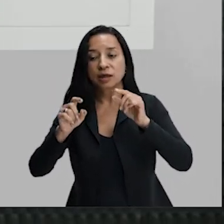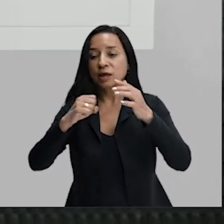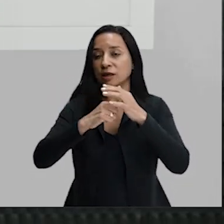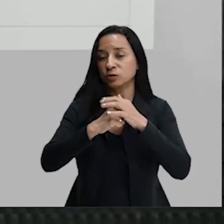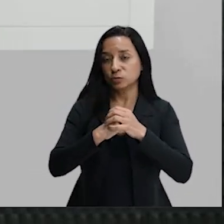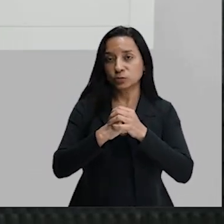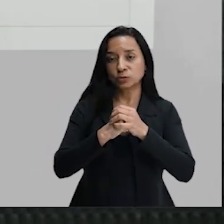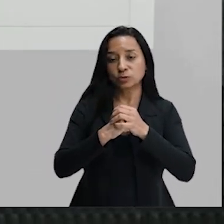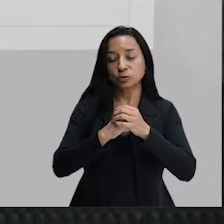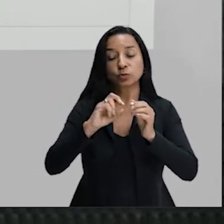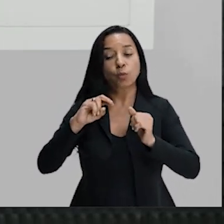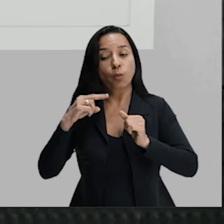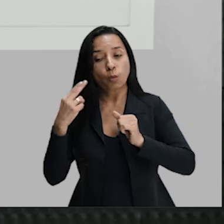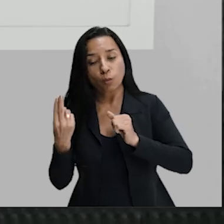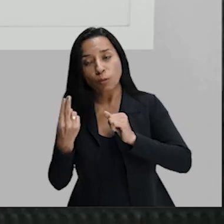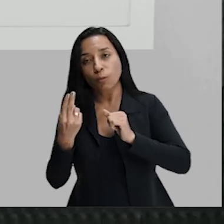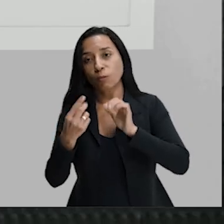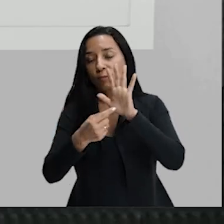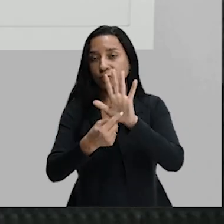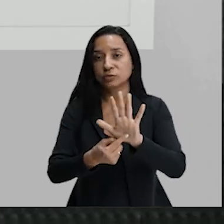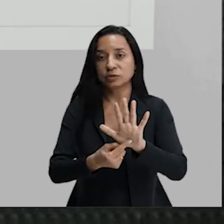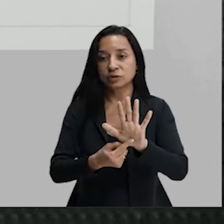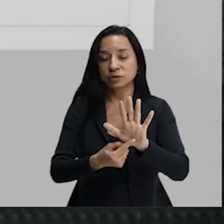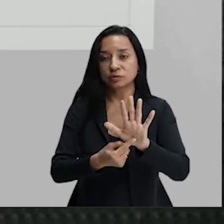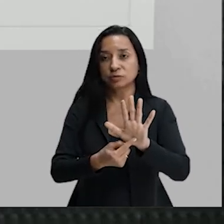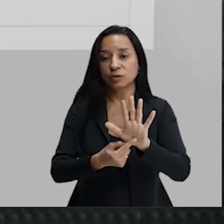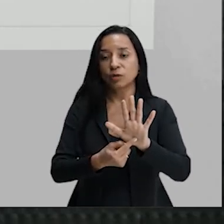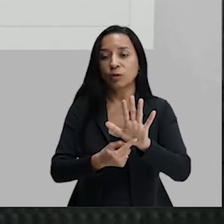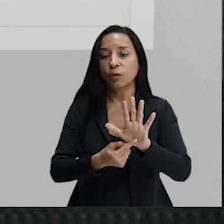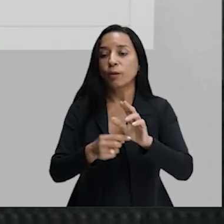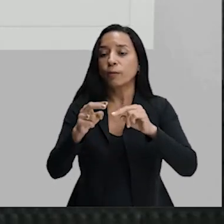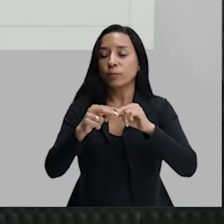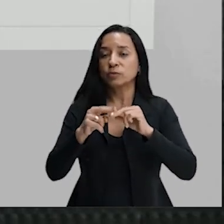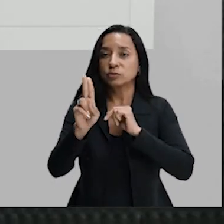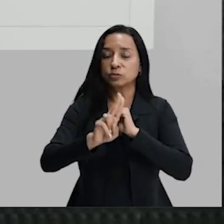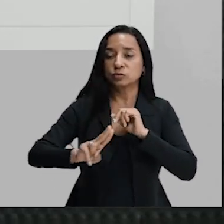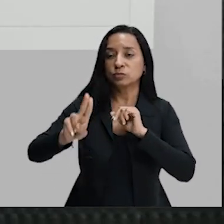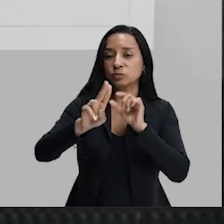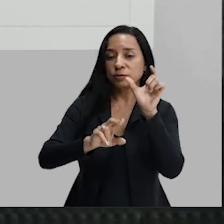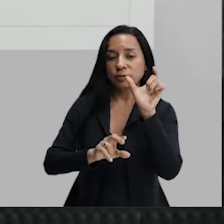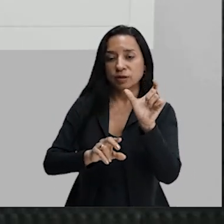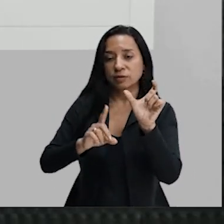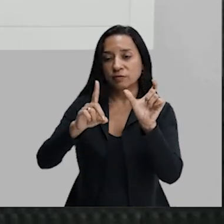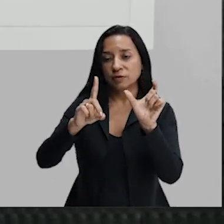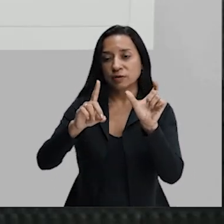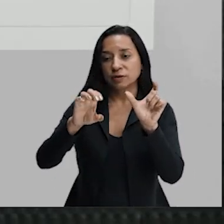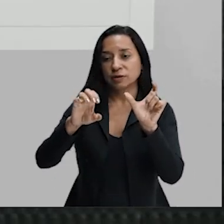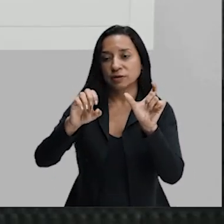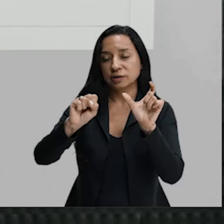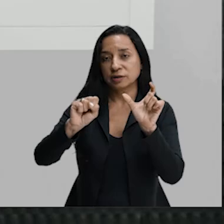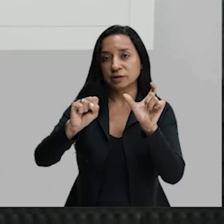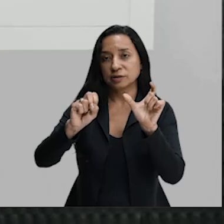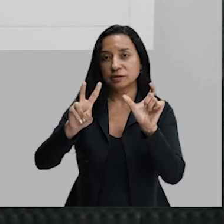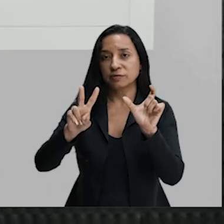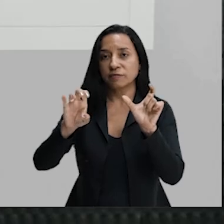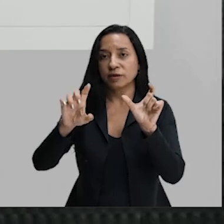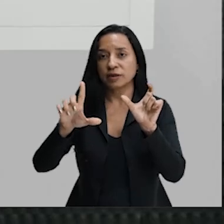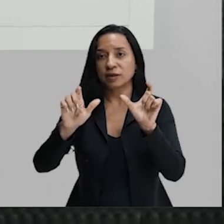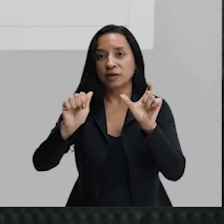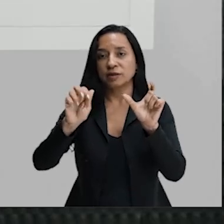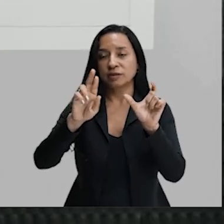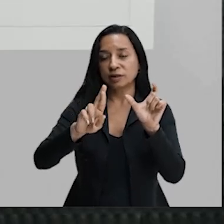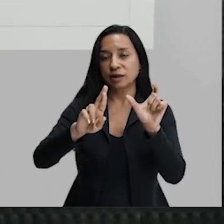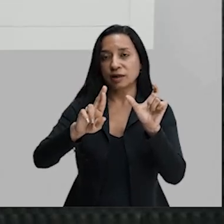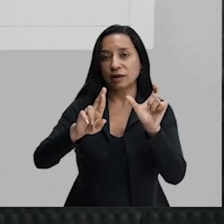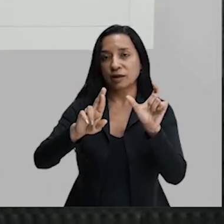desvelar, desnudar. Você vai mostrar um pouco mais perto à